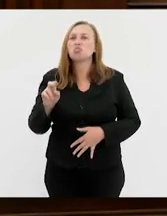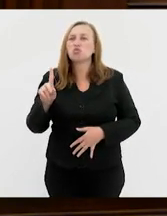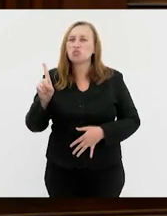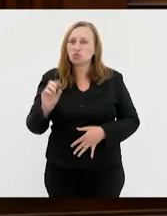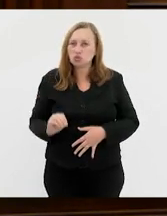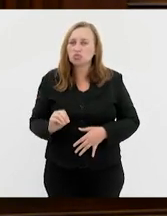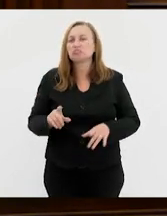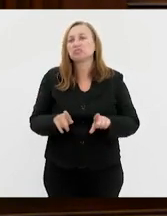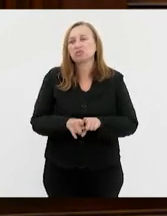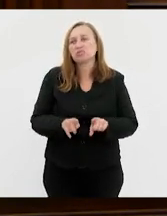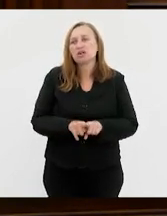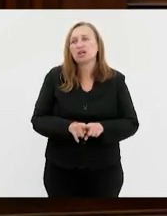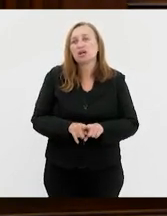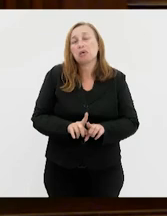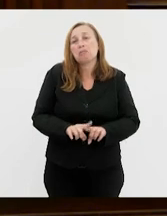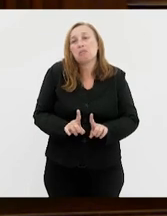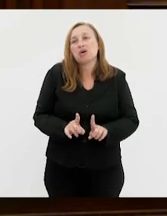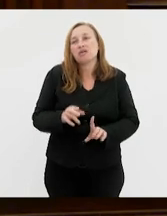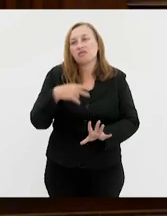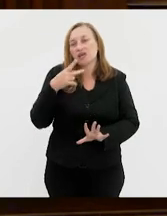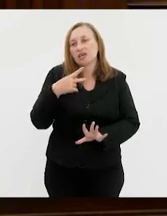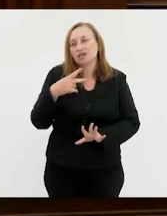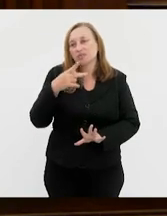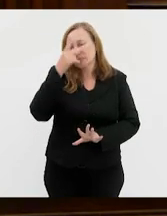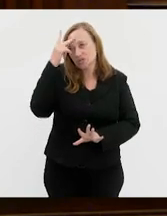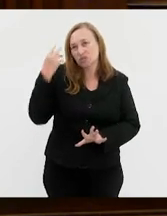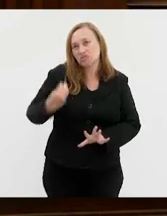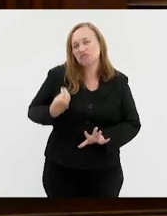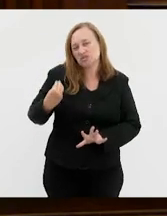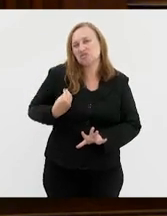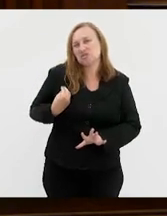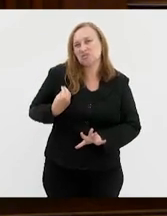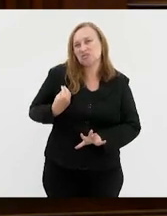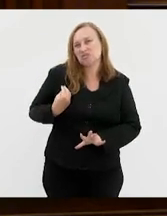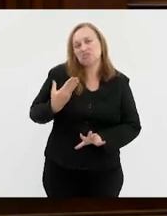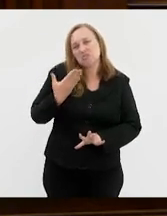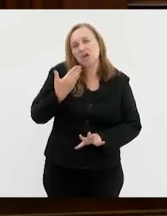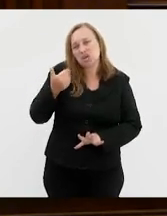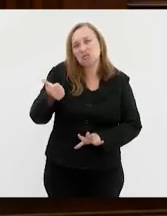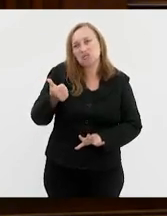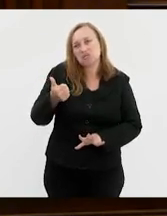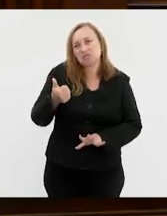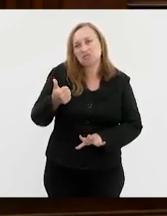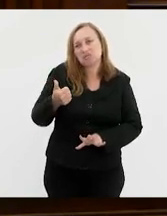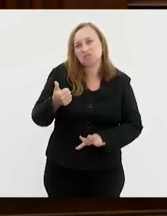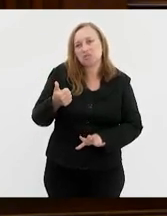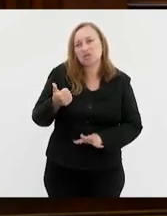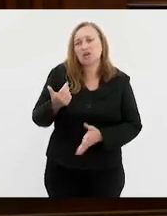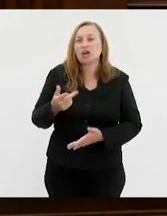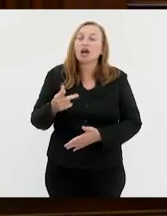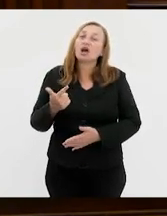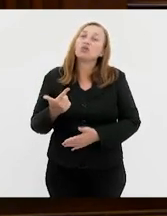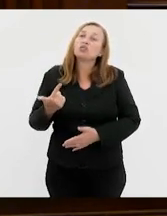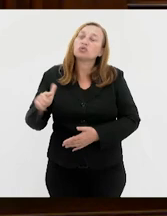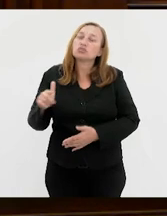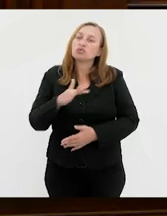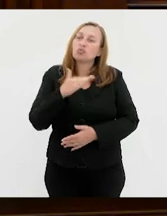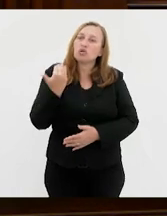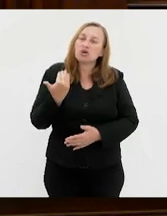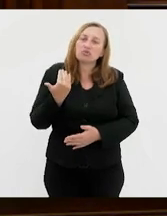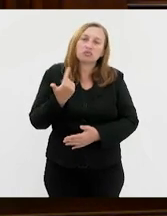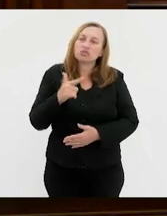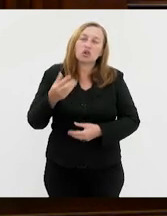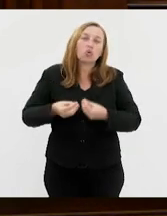eu, falando de pessoas vivas, né? Porque as outras já se foram, não pude mandar o convite.